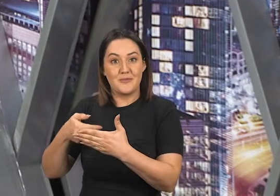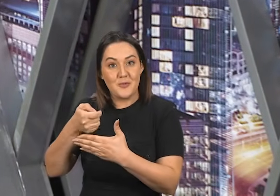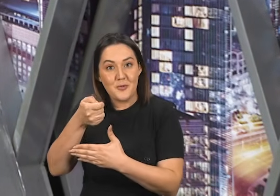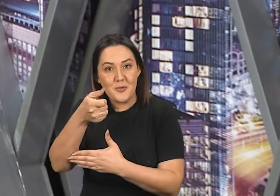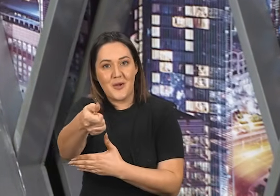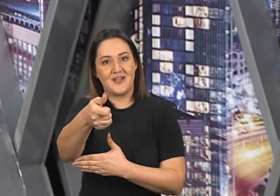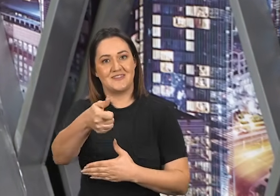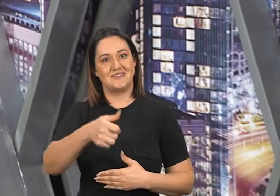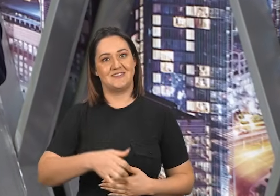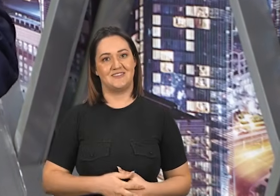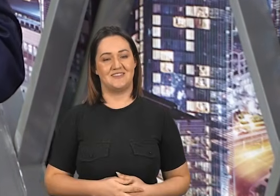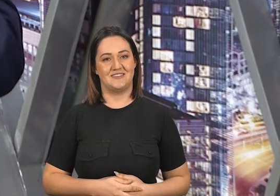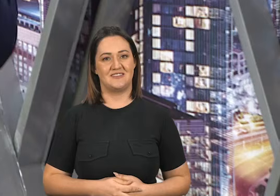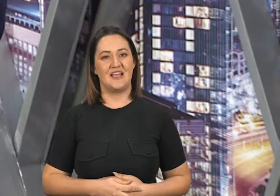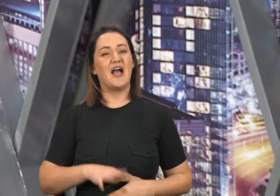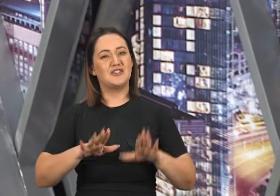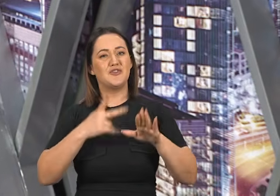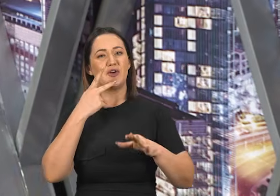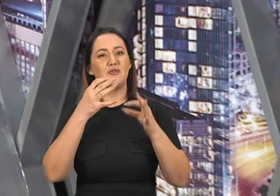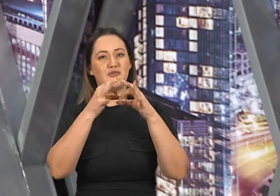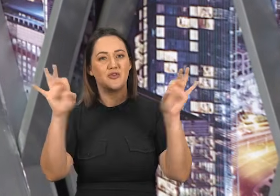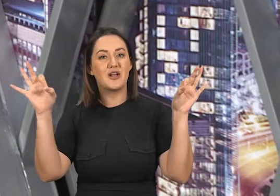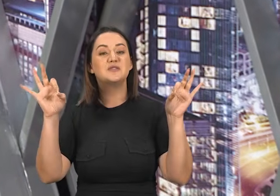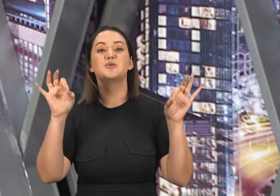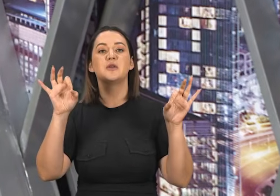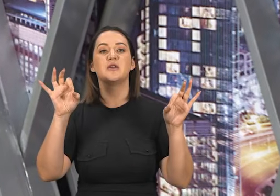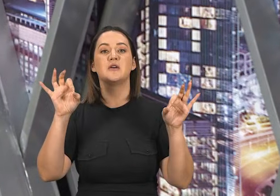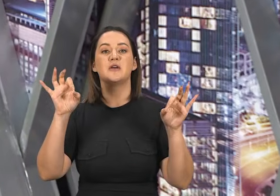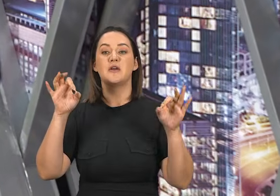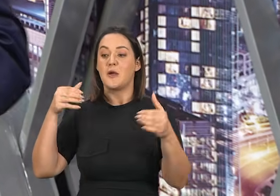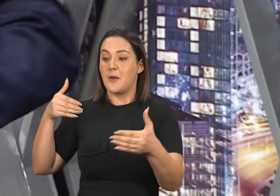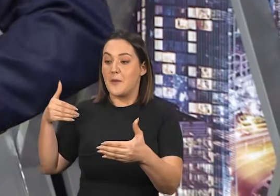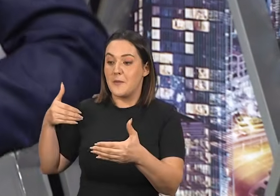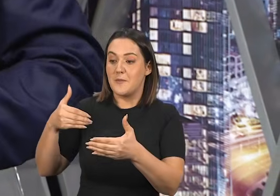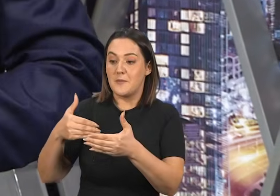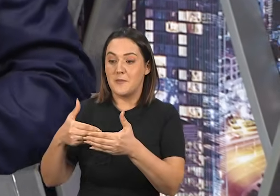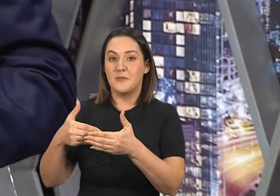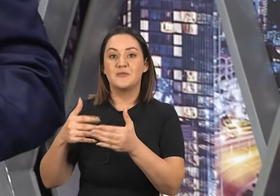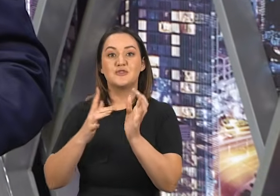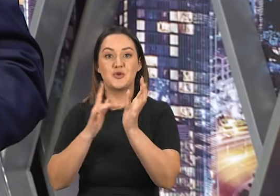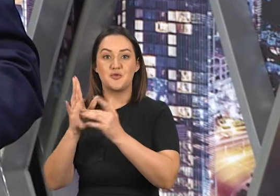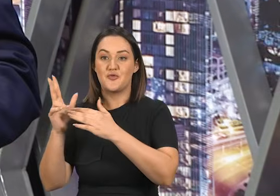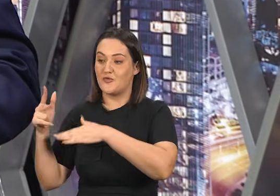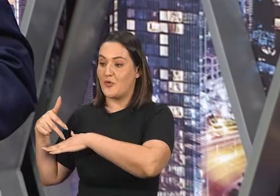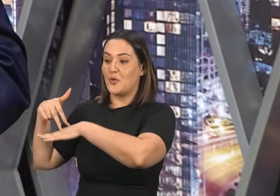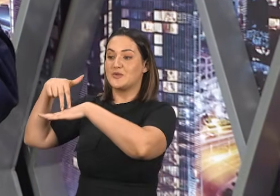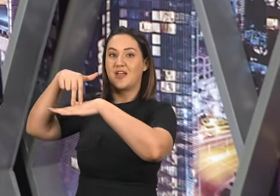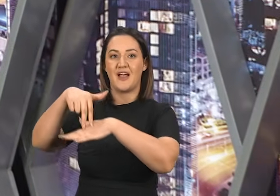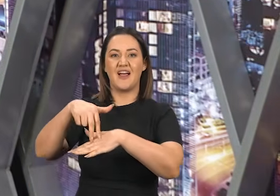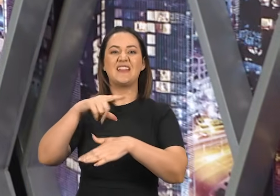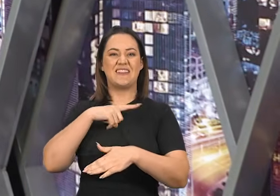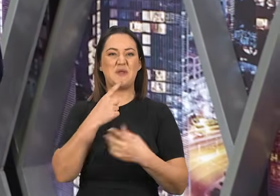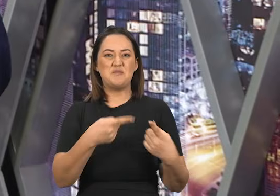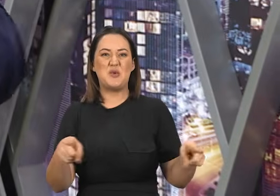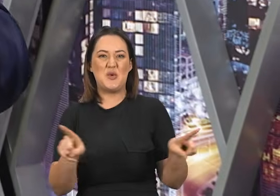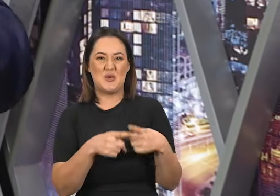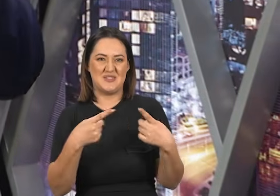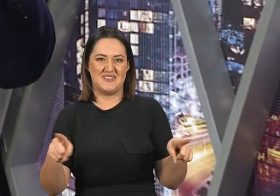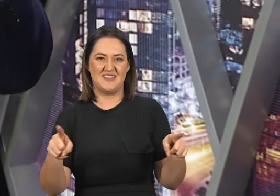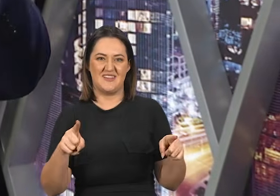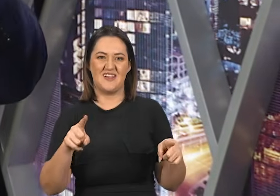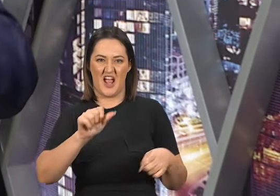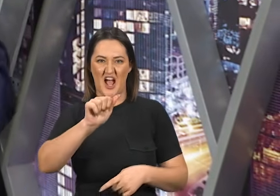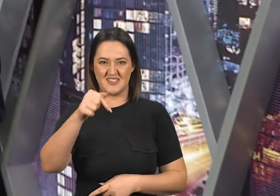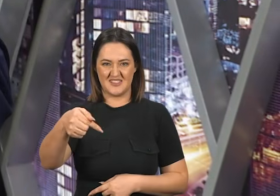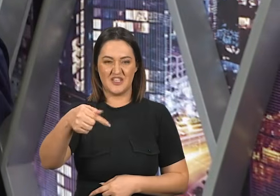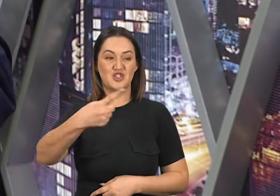Voltará. Aliás, quando eu falo esse título, essa frase, eu lembro dos Arautos do Rei, não é? Que canta Breve